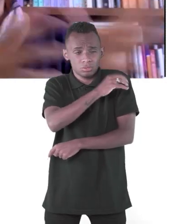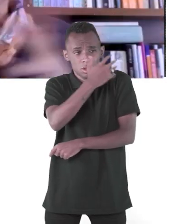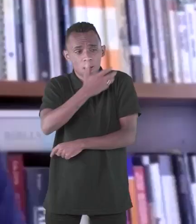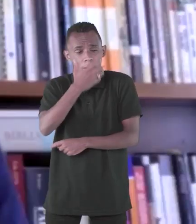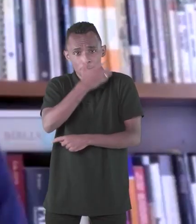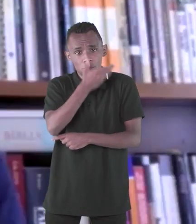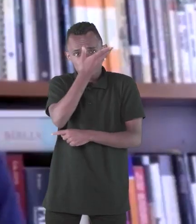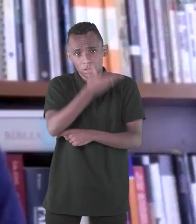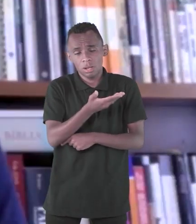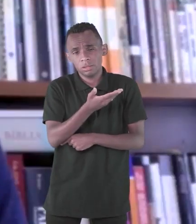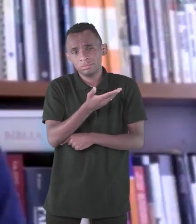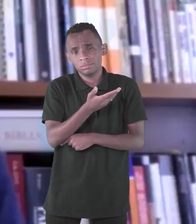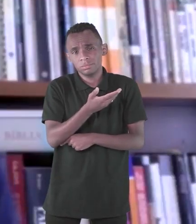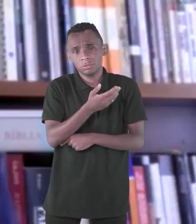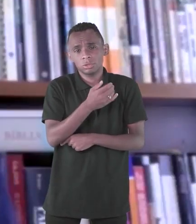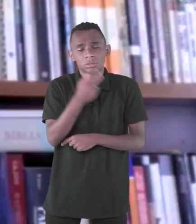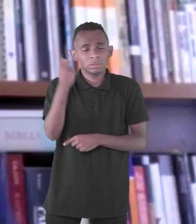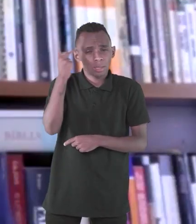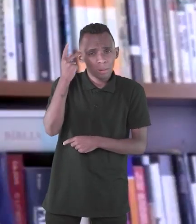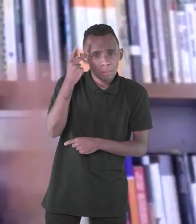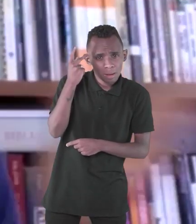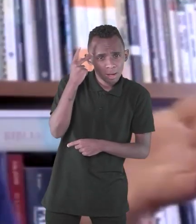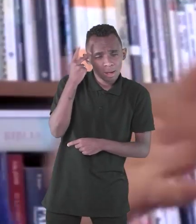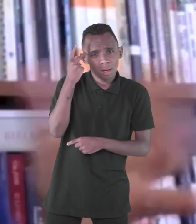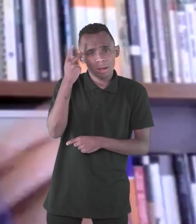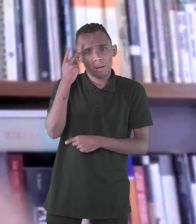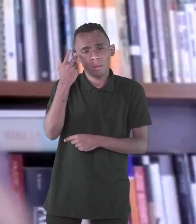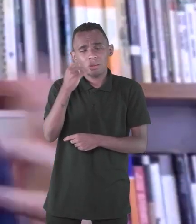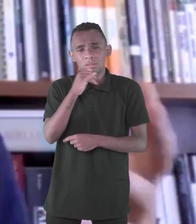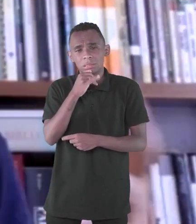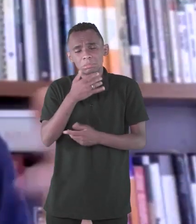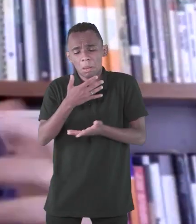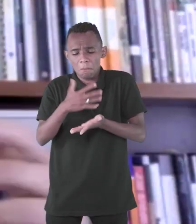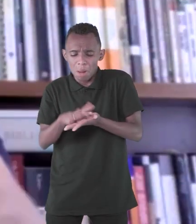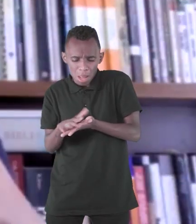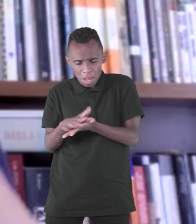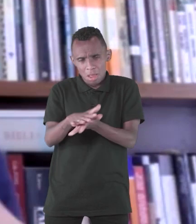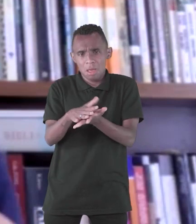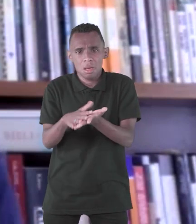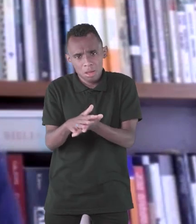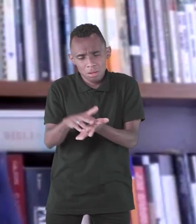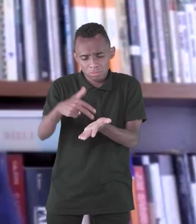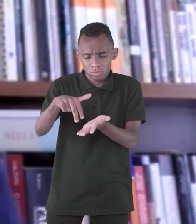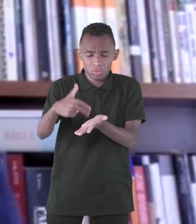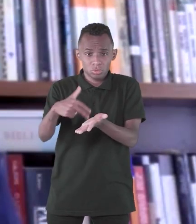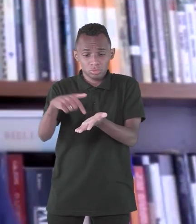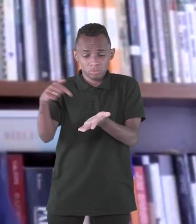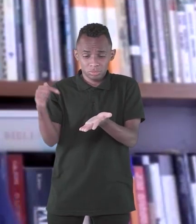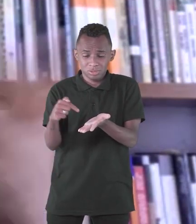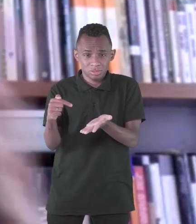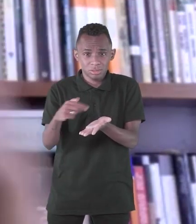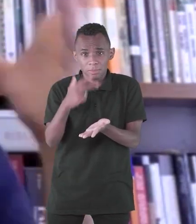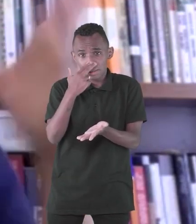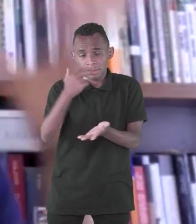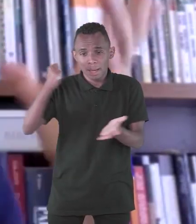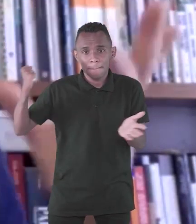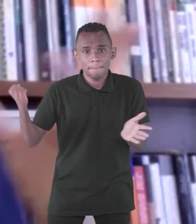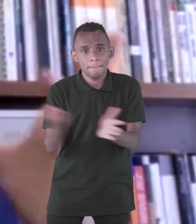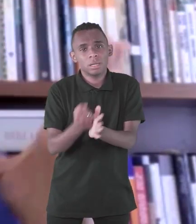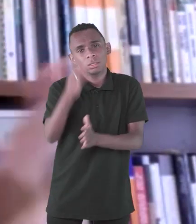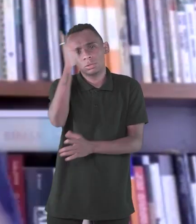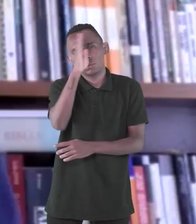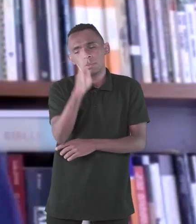Janeiro e em São Paulo, a bossa nova, o samba, né? Todo mundo fala sobre isso. O samba é a música